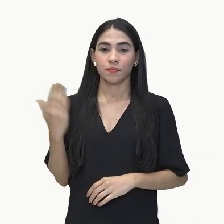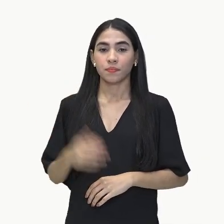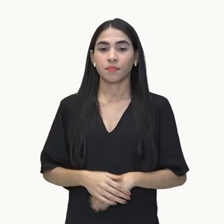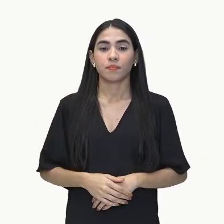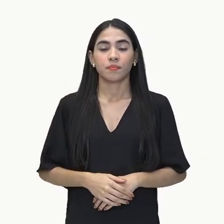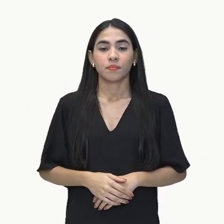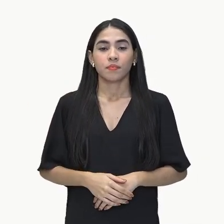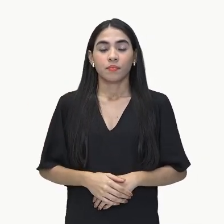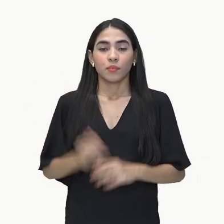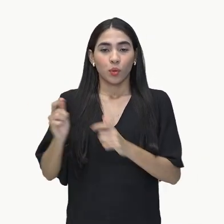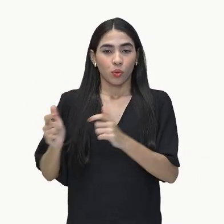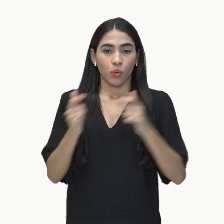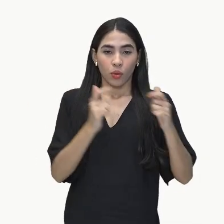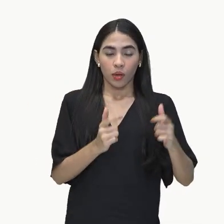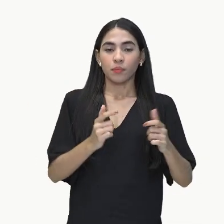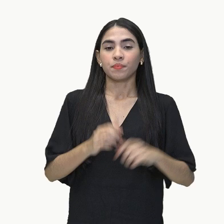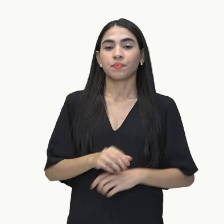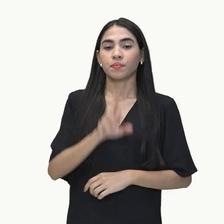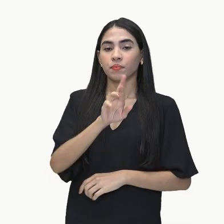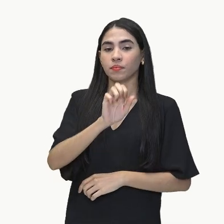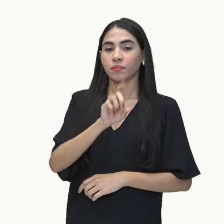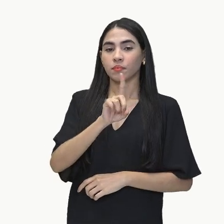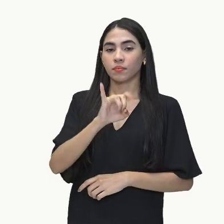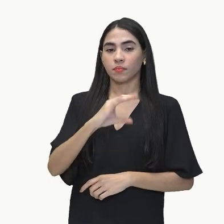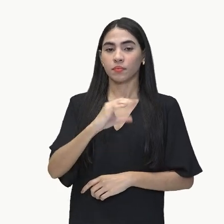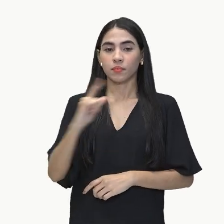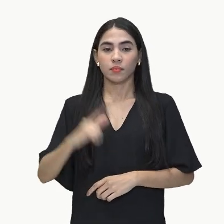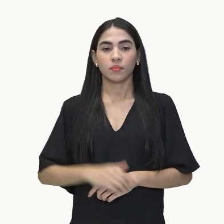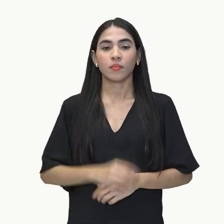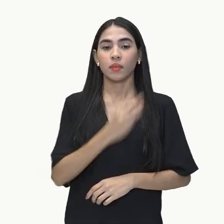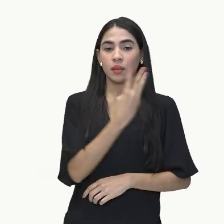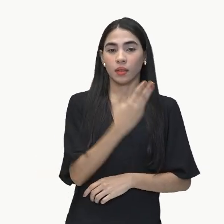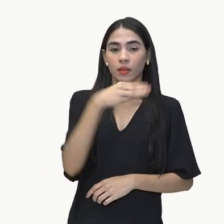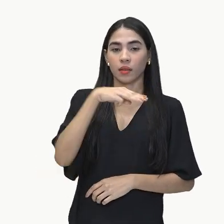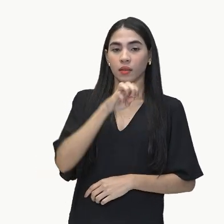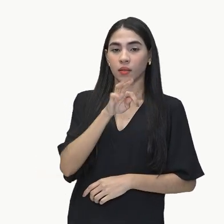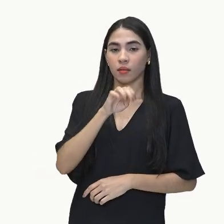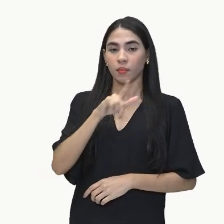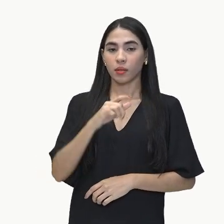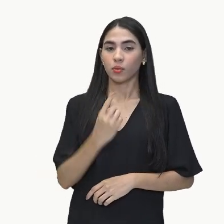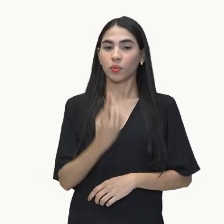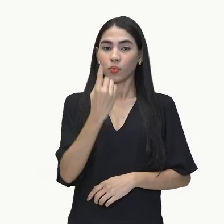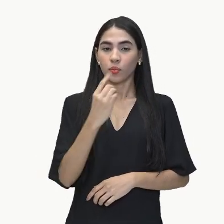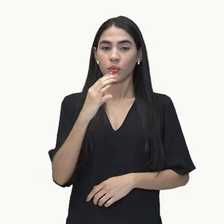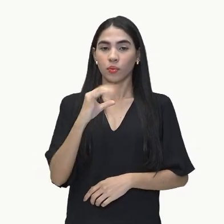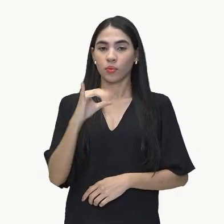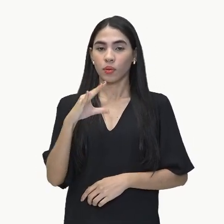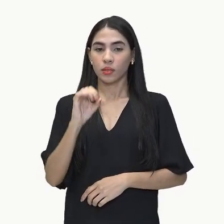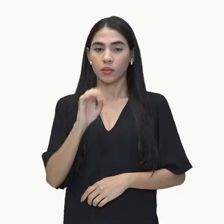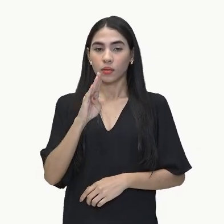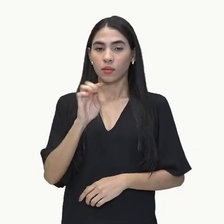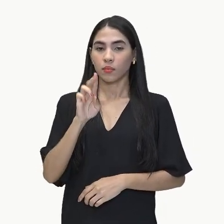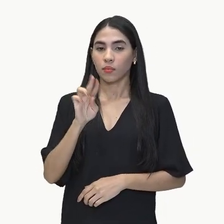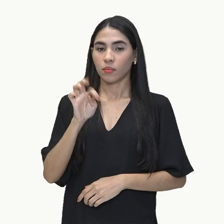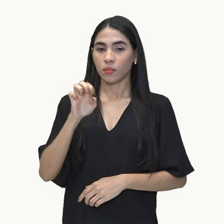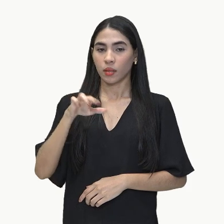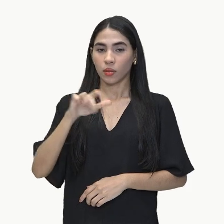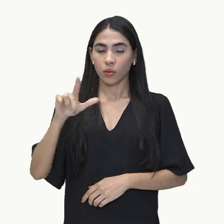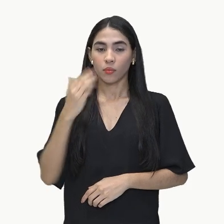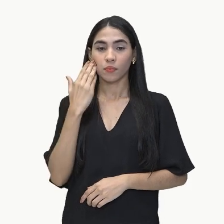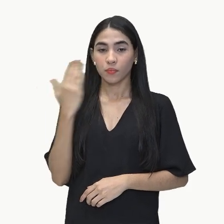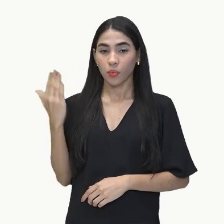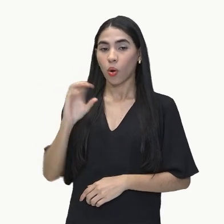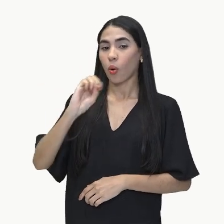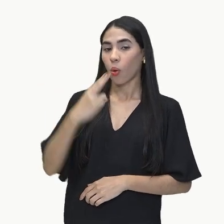tanto faz a posição do radical. 3-metil, 1-ciclobutanol ou 3-metilciclobutanol.